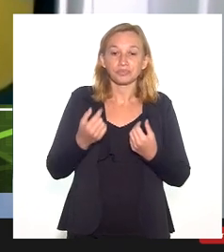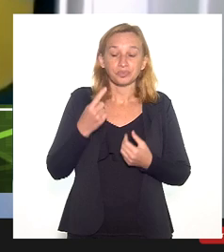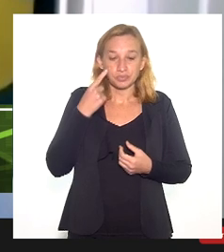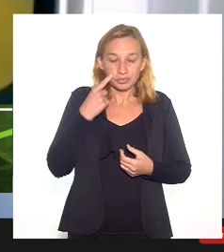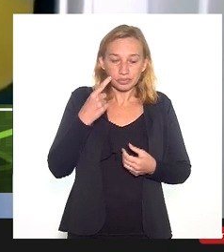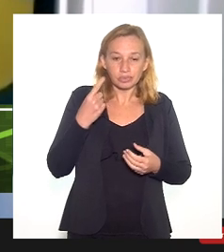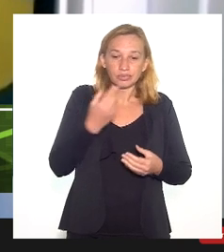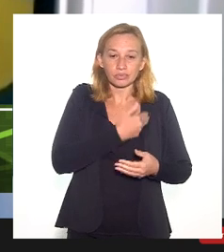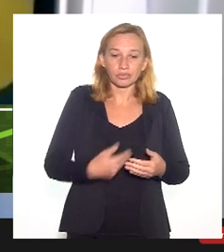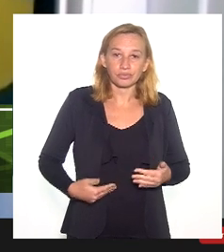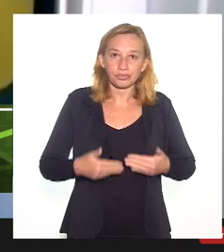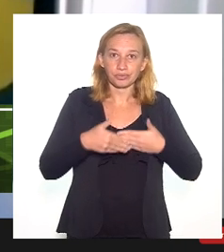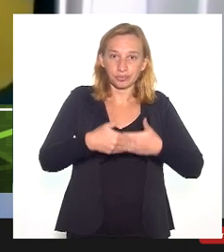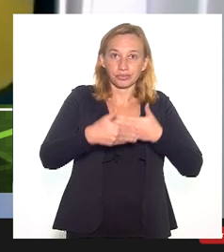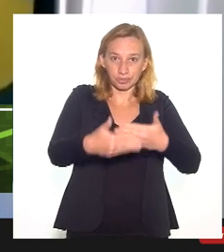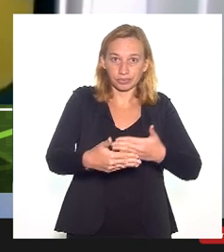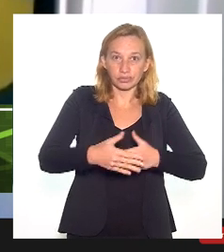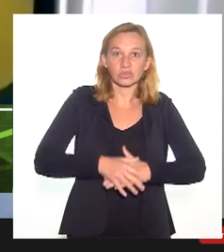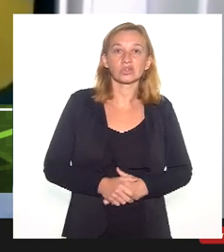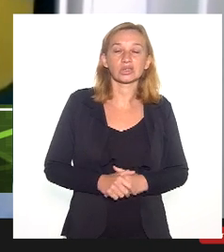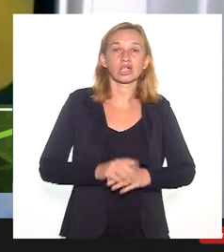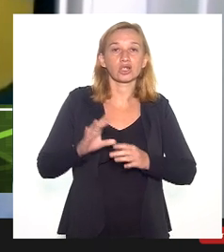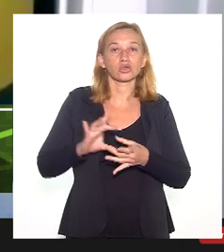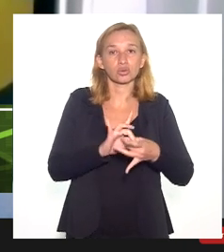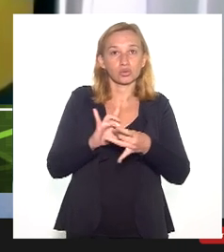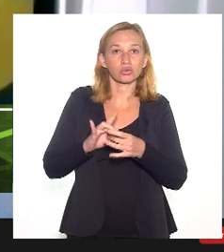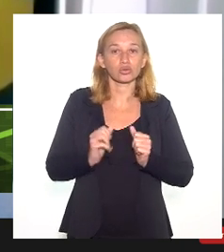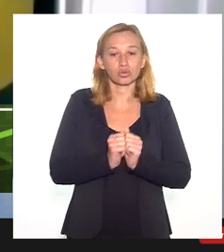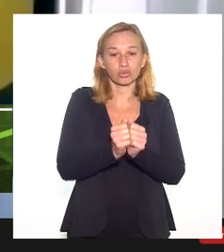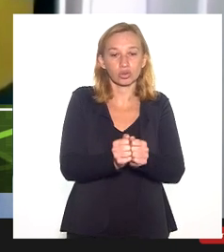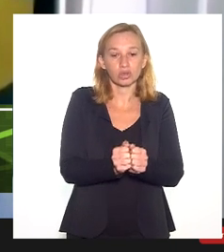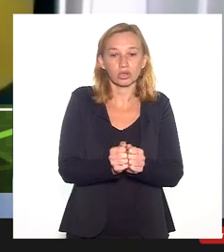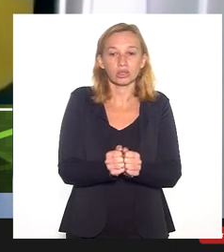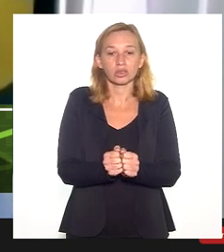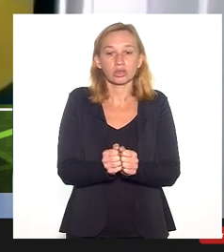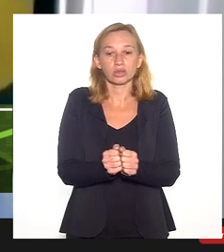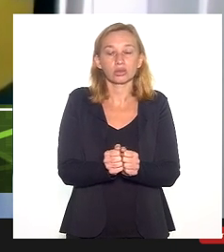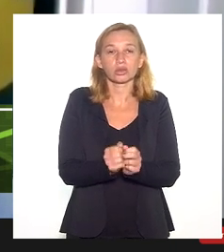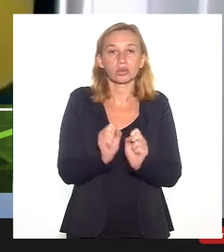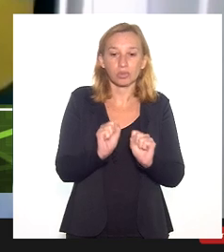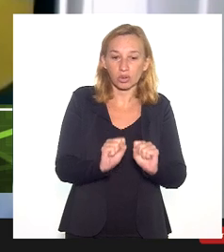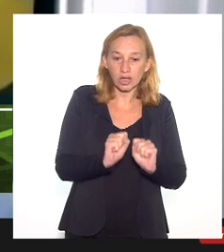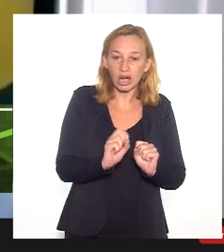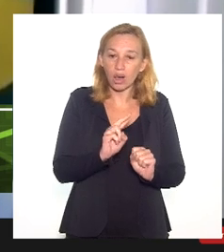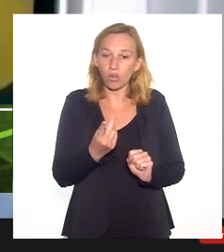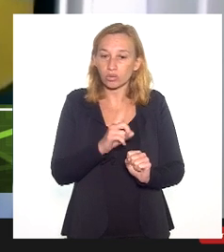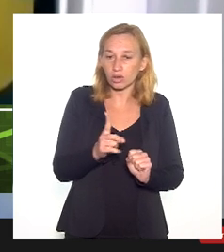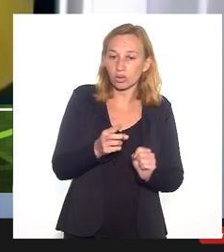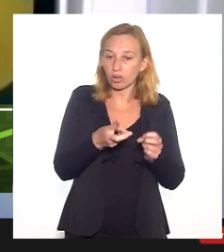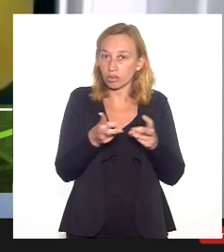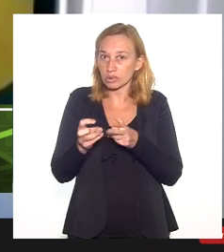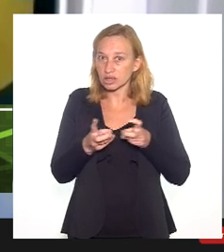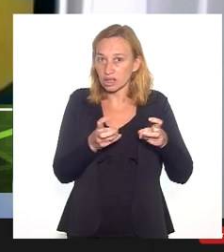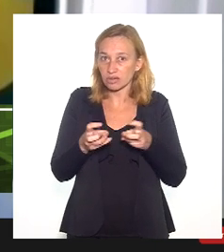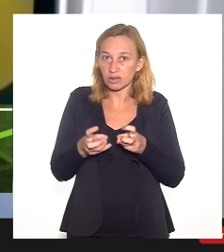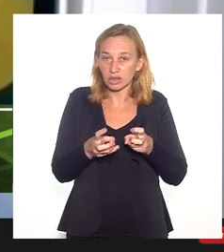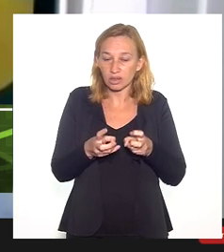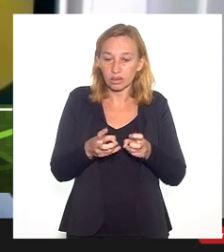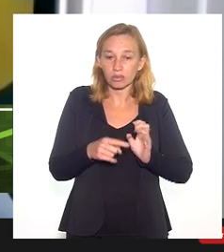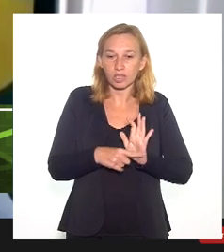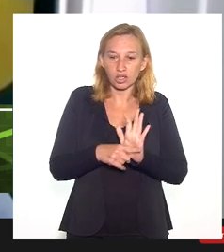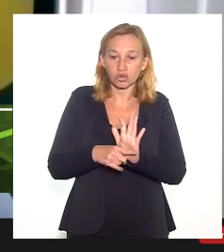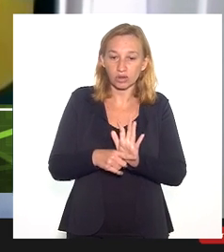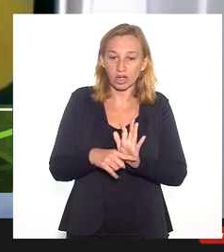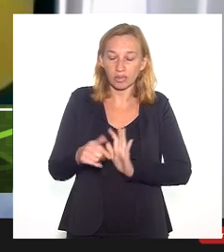governo consegue avançar na negociação com a União sob as condicionalidades que deverá ou não deverá observar para ficar no regime.